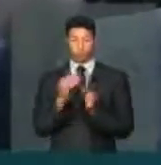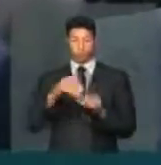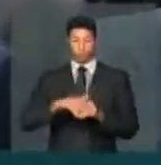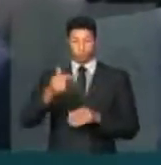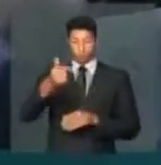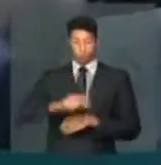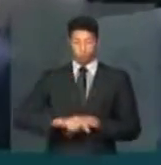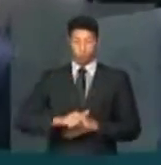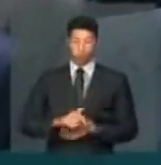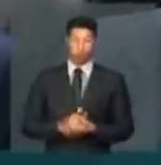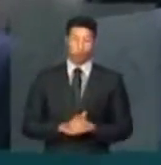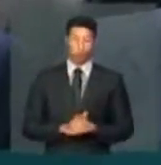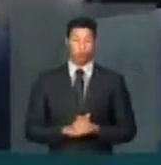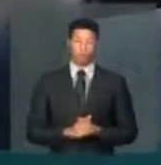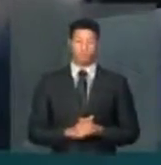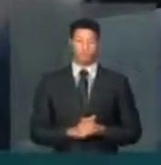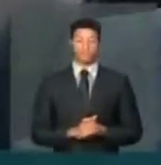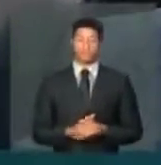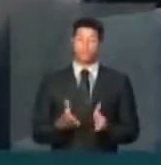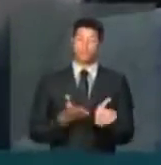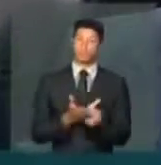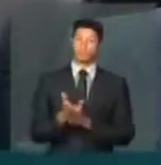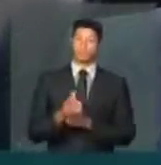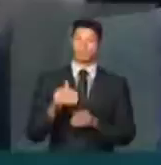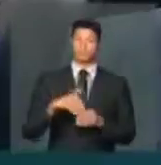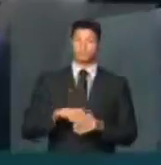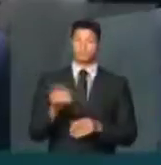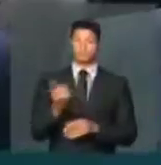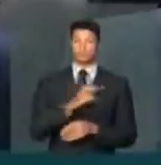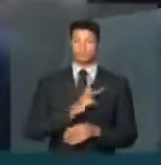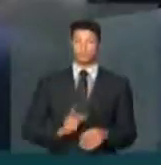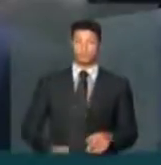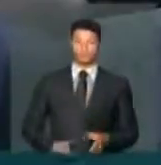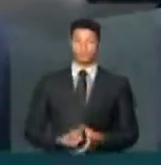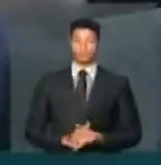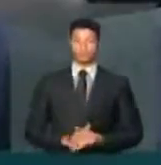repetir, ressalvando a posição do deputado Silvio Costa, encaminha o voto não, senhor presidente.